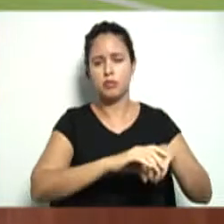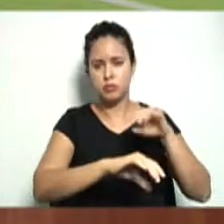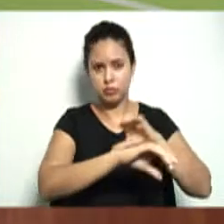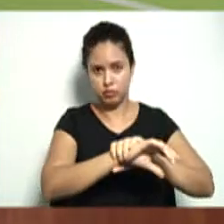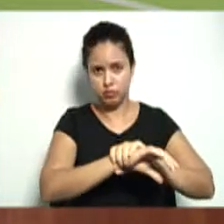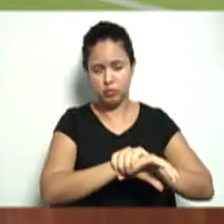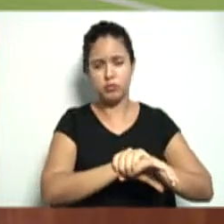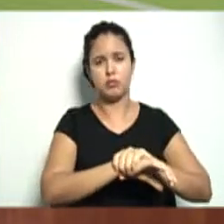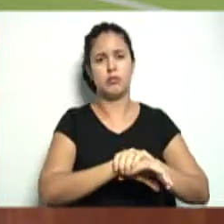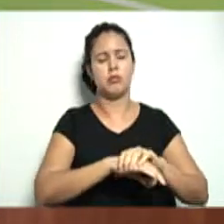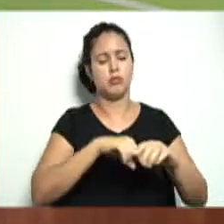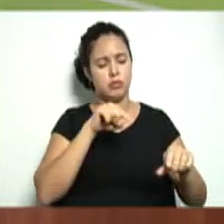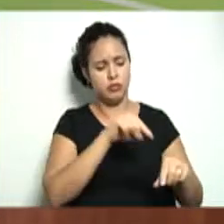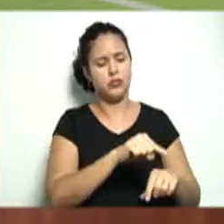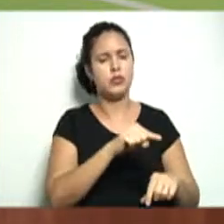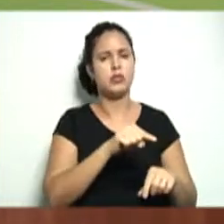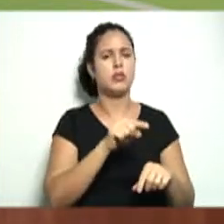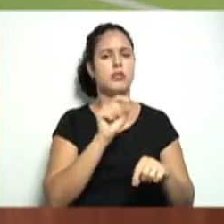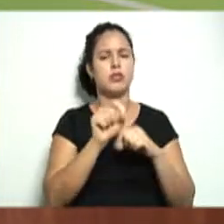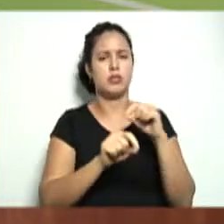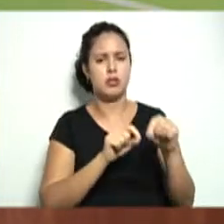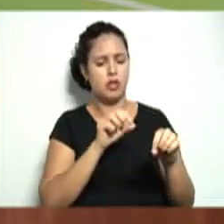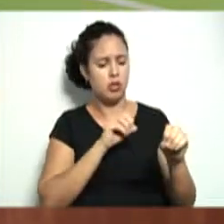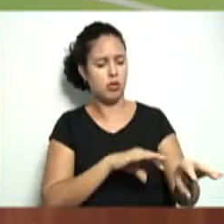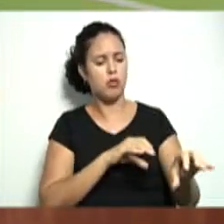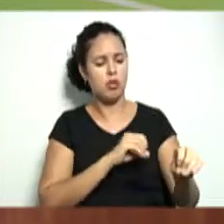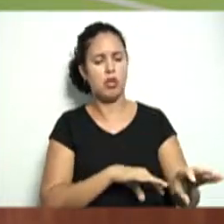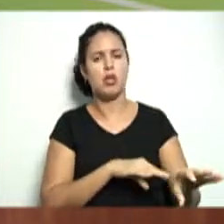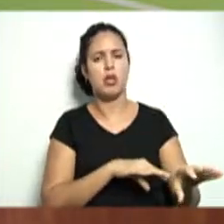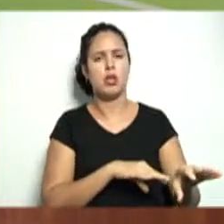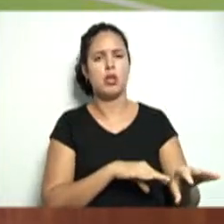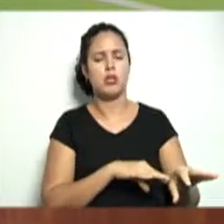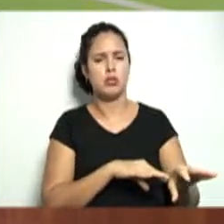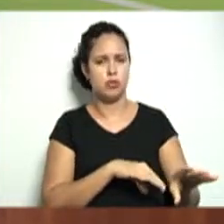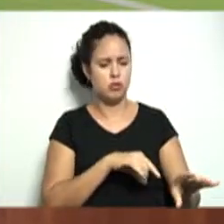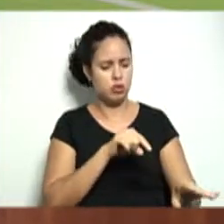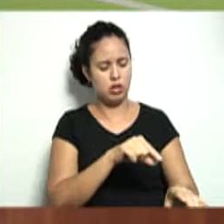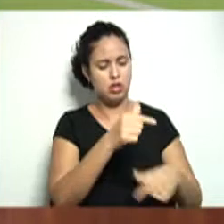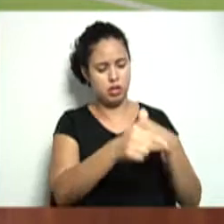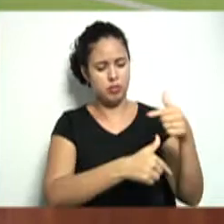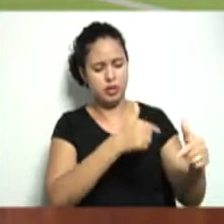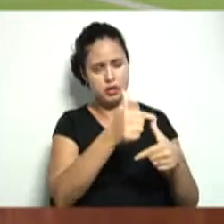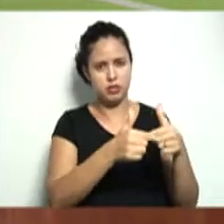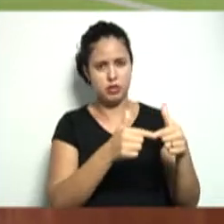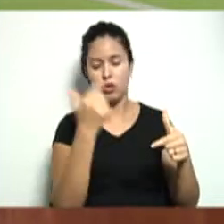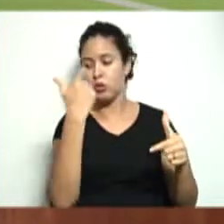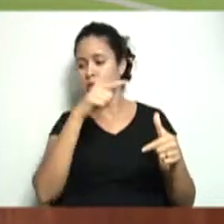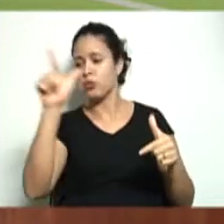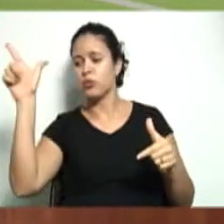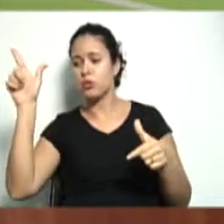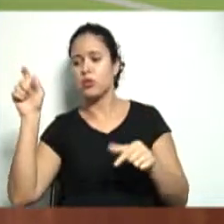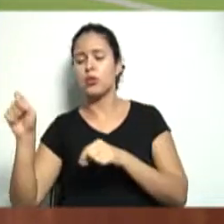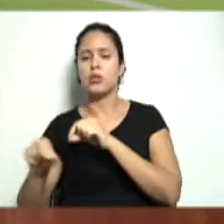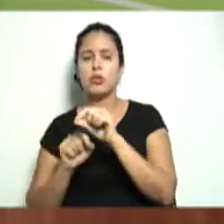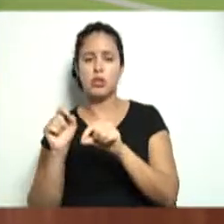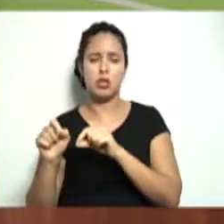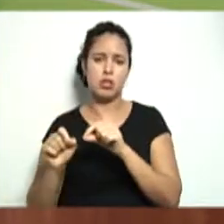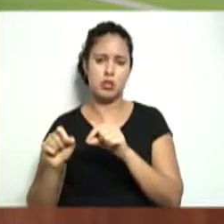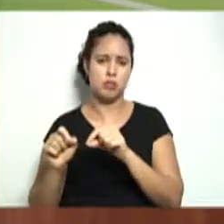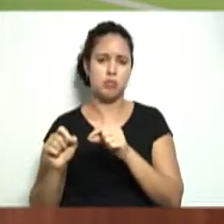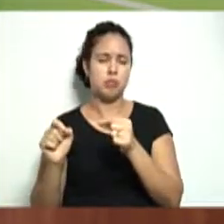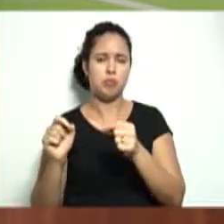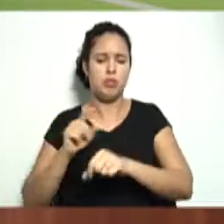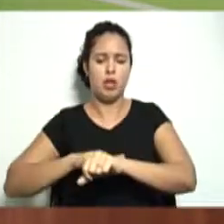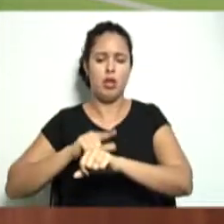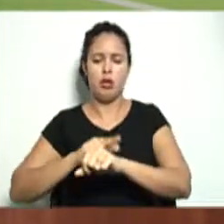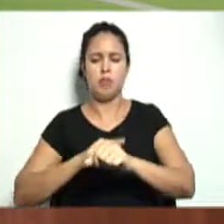que estavam trabalhando na terra, eles eram educados enquanto estavam ali trabalhando. Os outros estavam fazendo o quê? Estavam